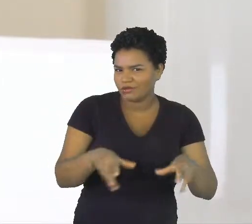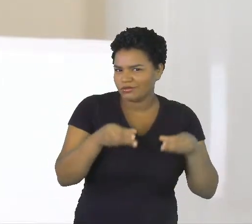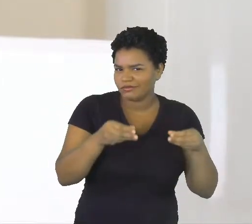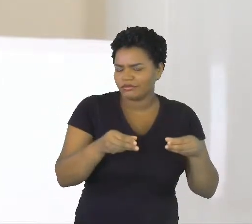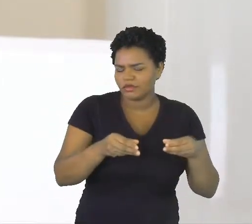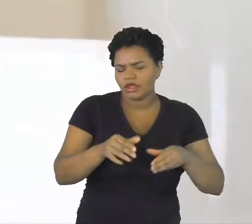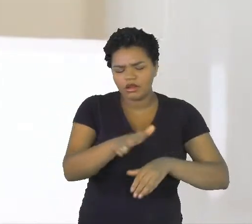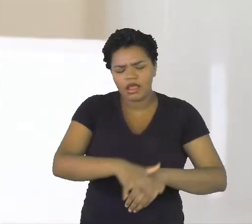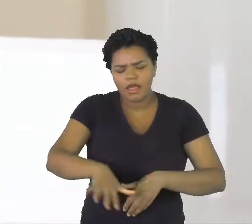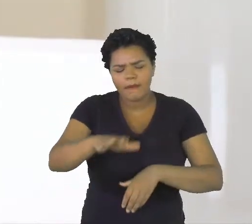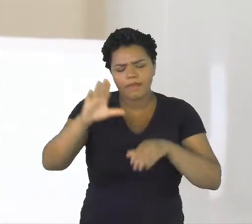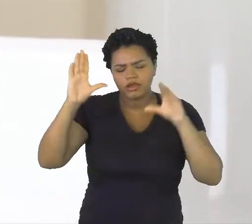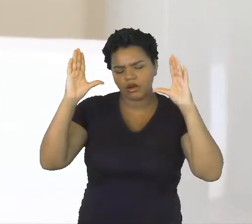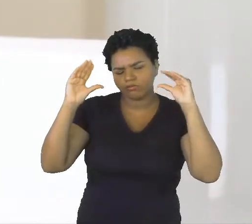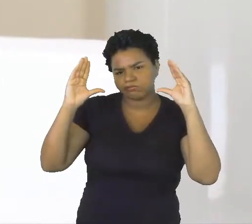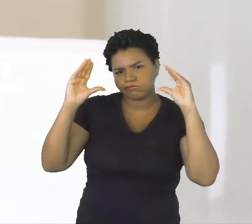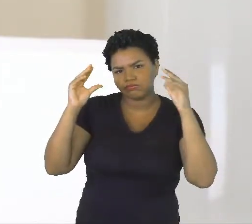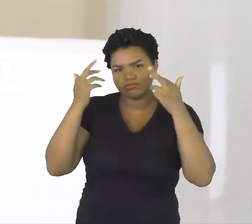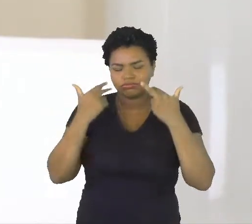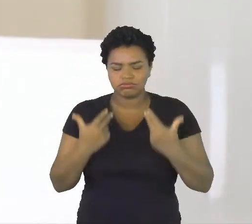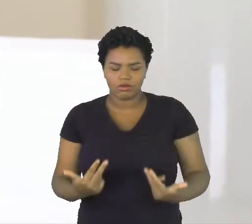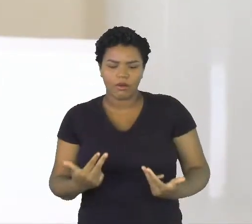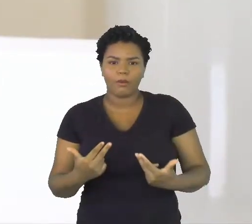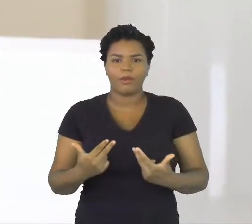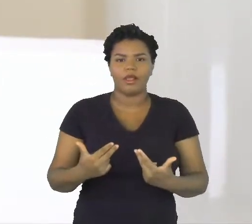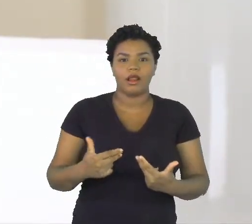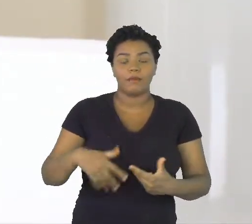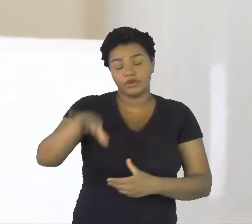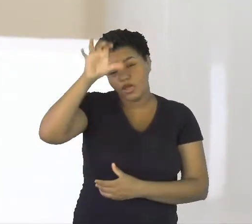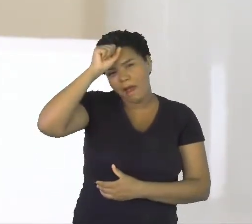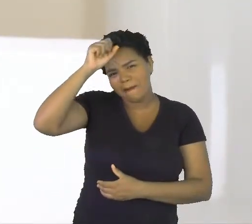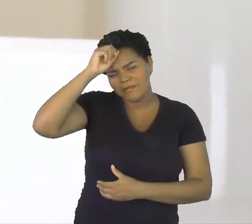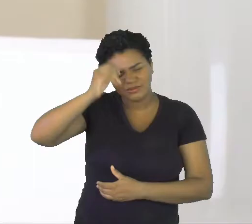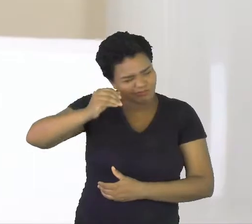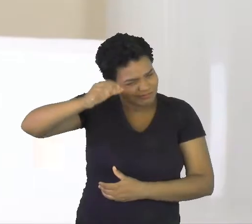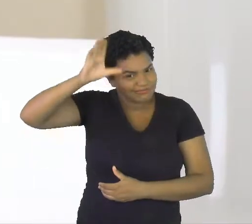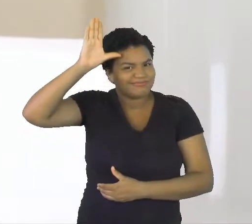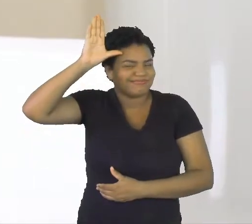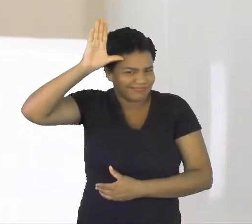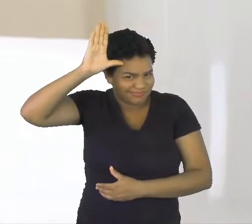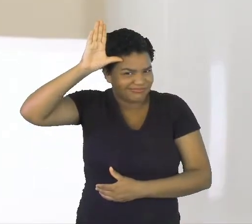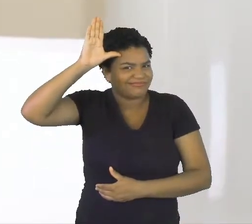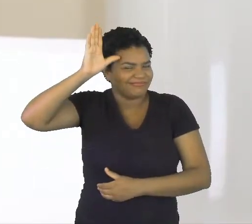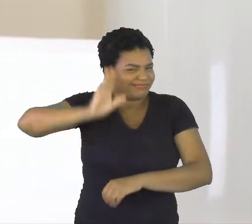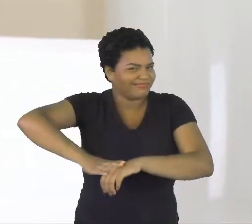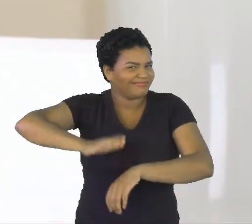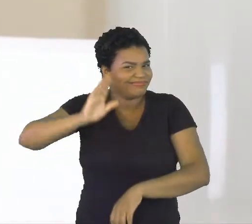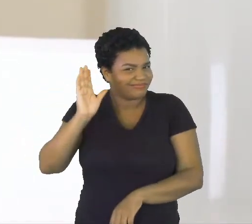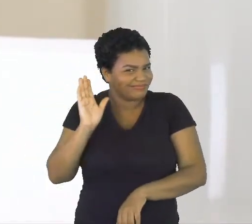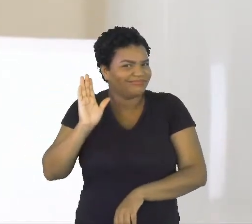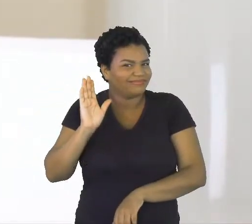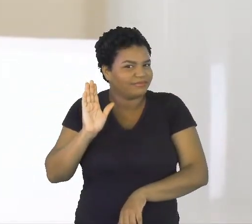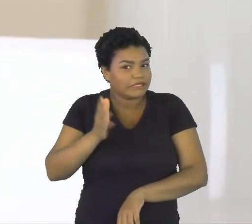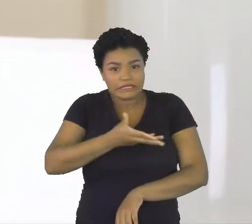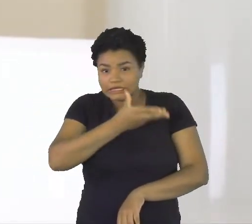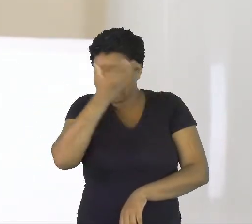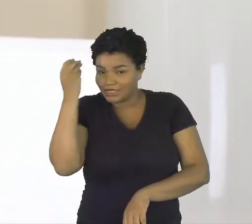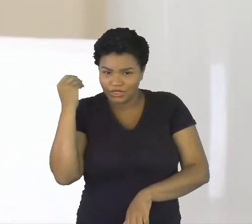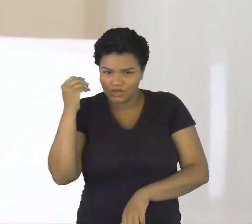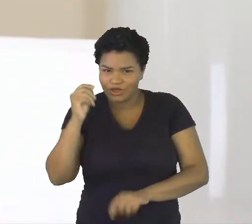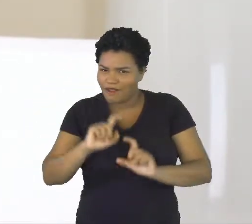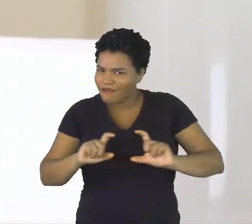e organizado para que o seu aprendizado aumente ainda mais. E não se esqueça do nosso